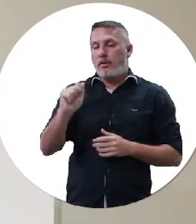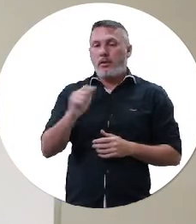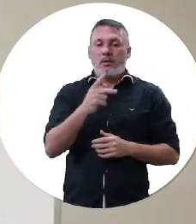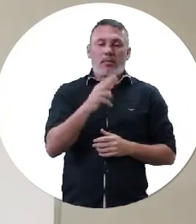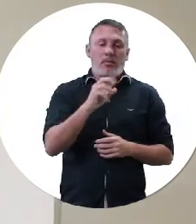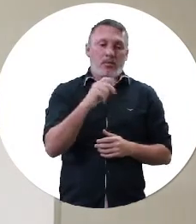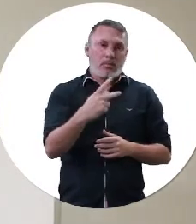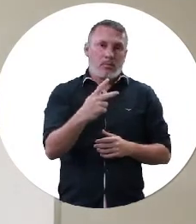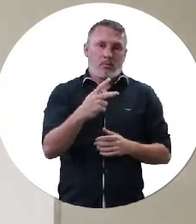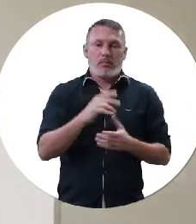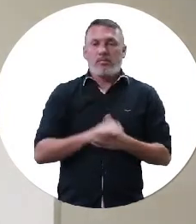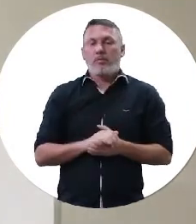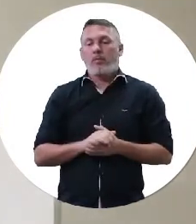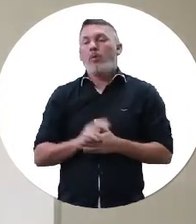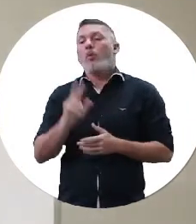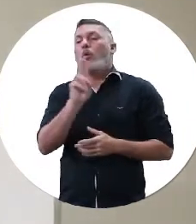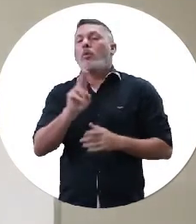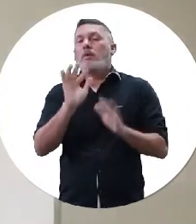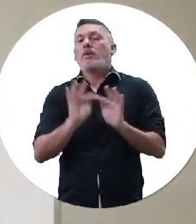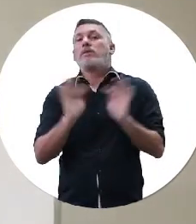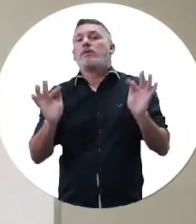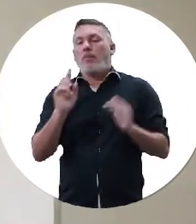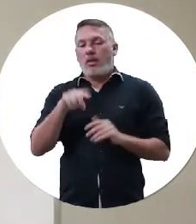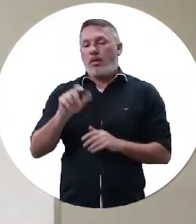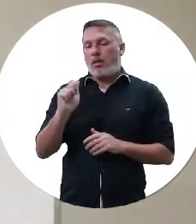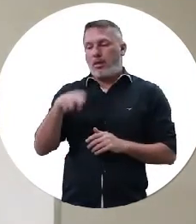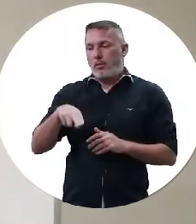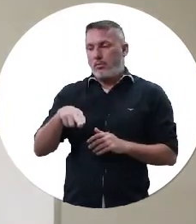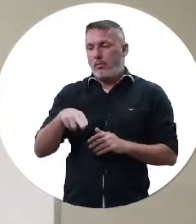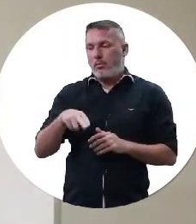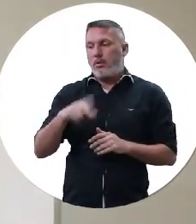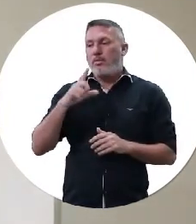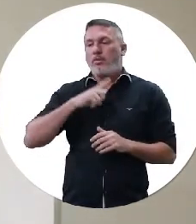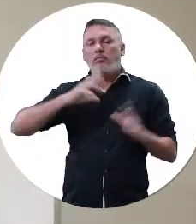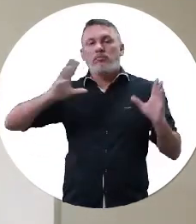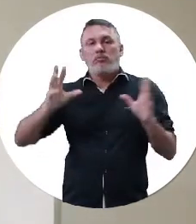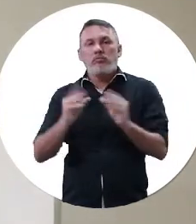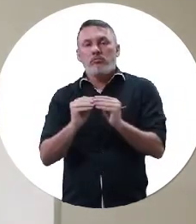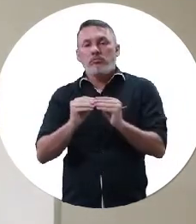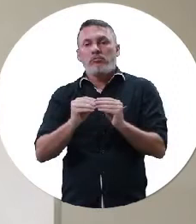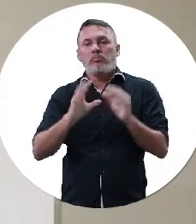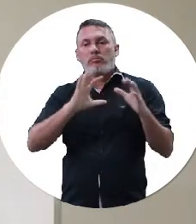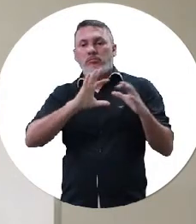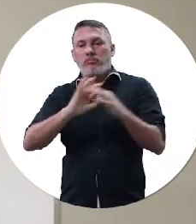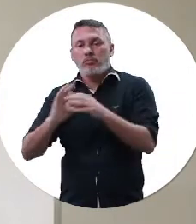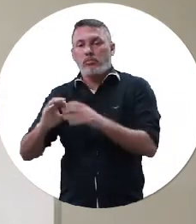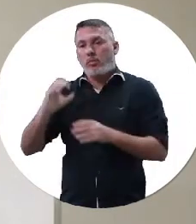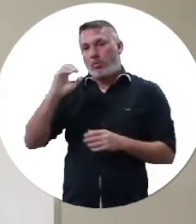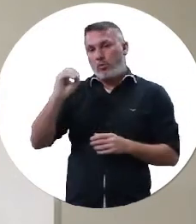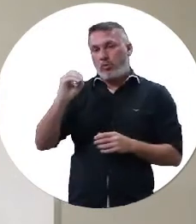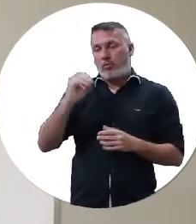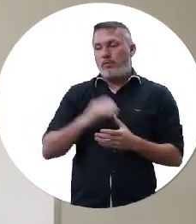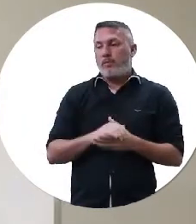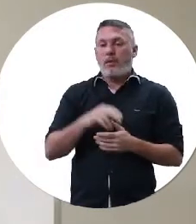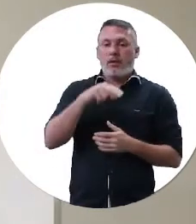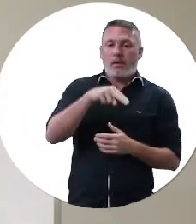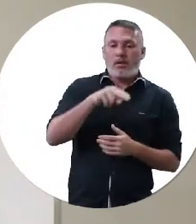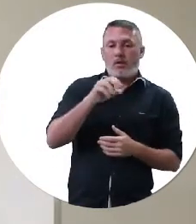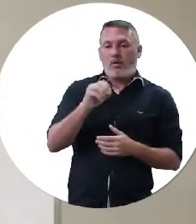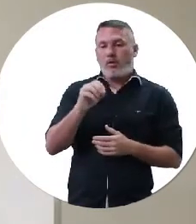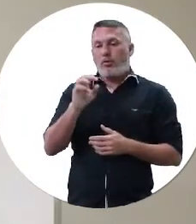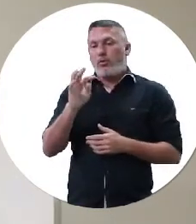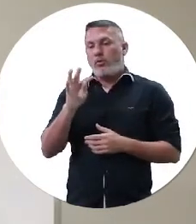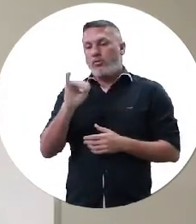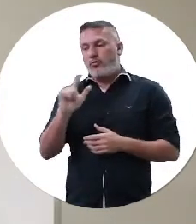Somente ligação simples, AN. Terminação de hidrocarboneto, O. N-etil,